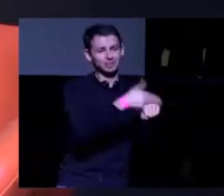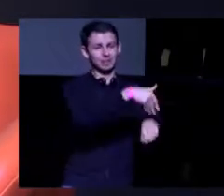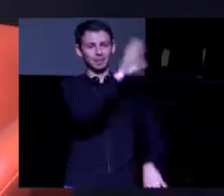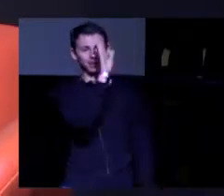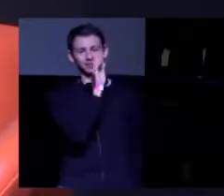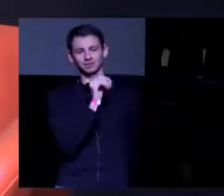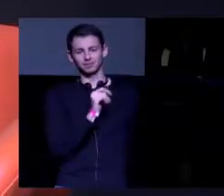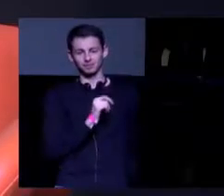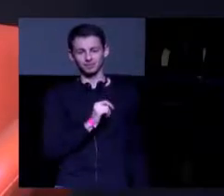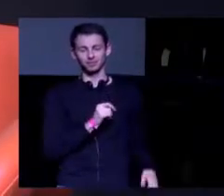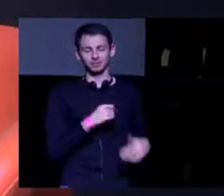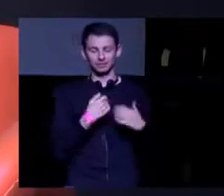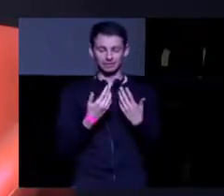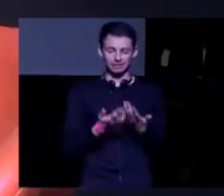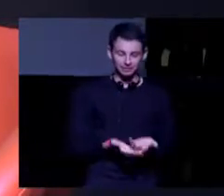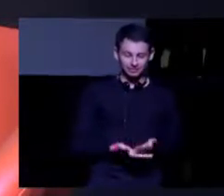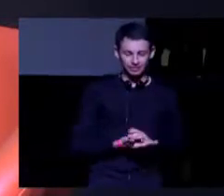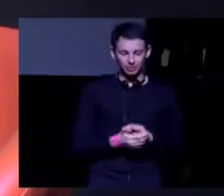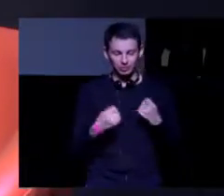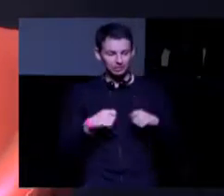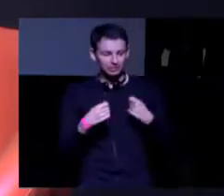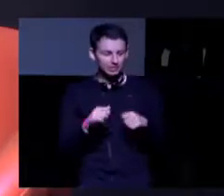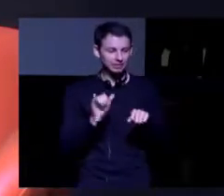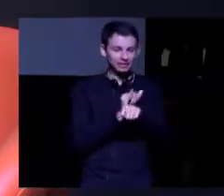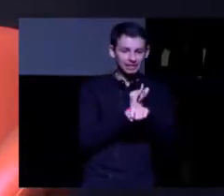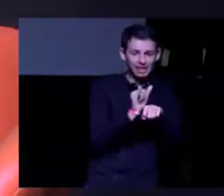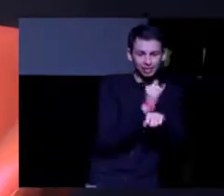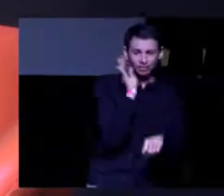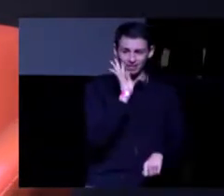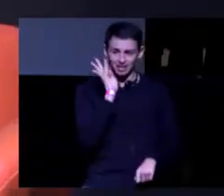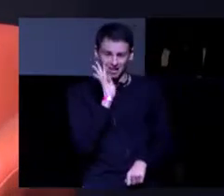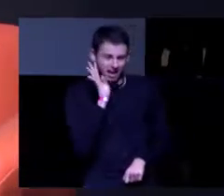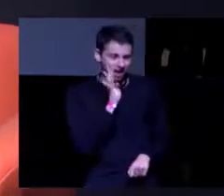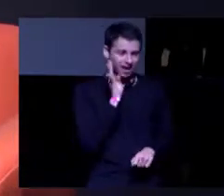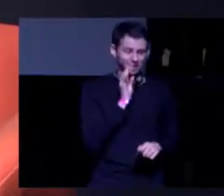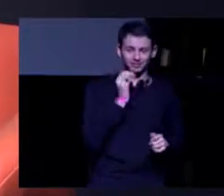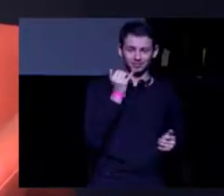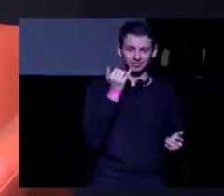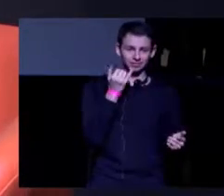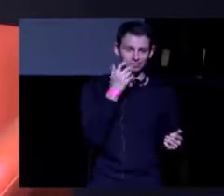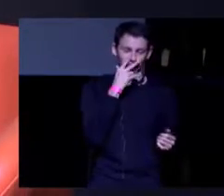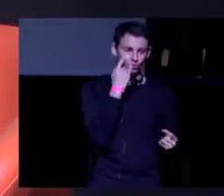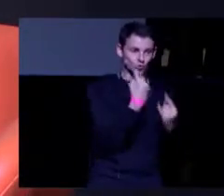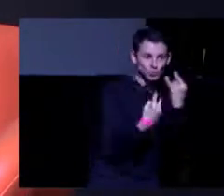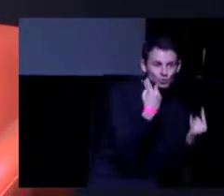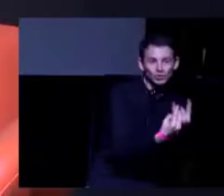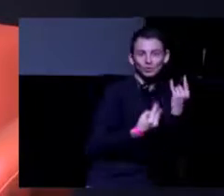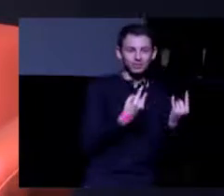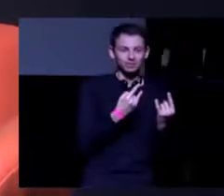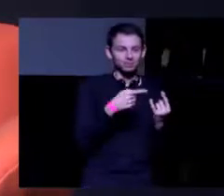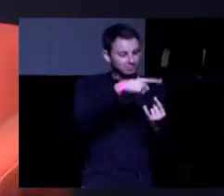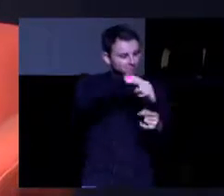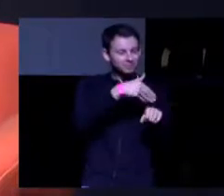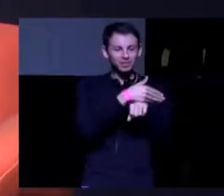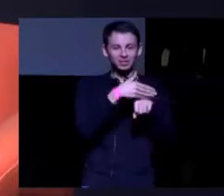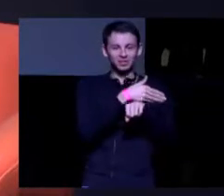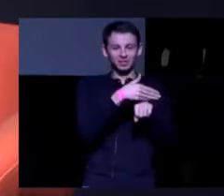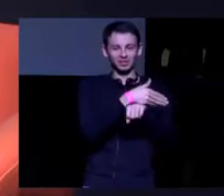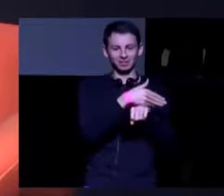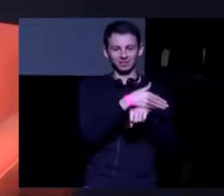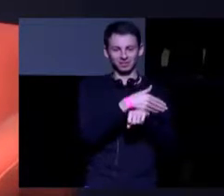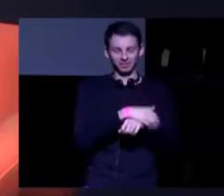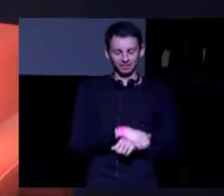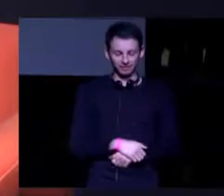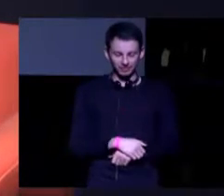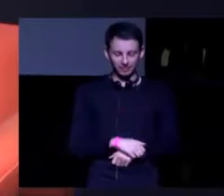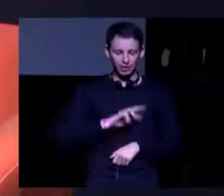suficientemente legais, atrativos, sexys, bacanas, divertidos, para que as pessoas queiram participar. Então,